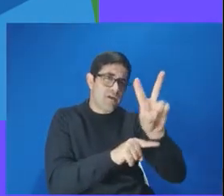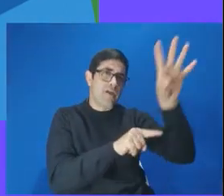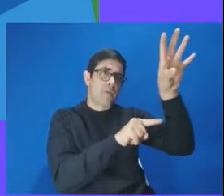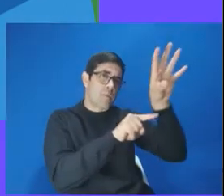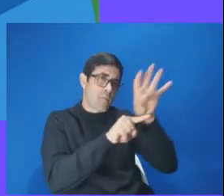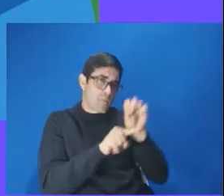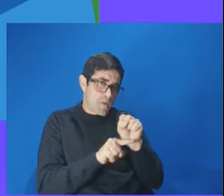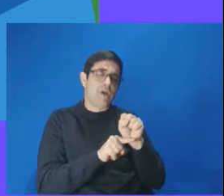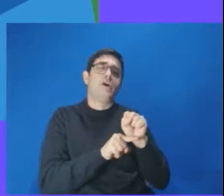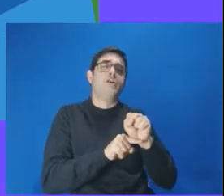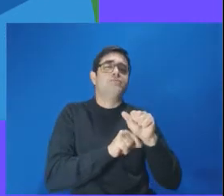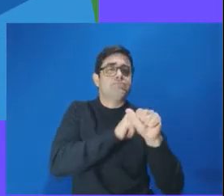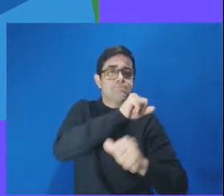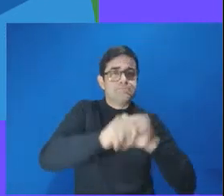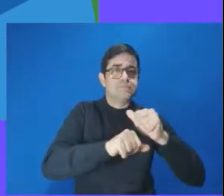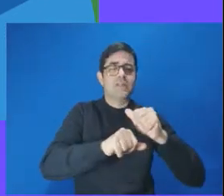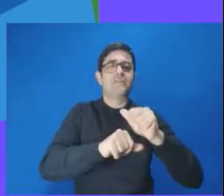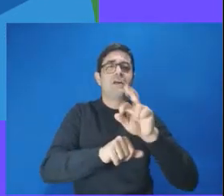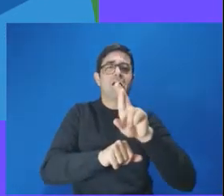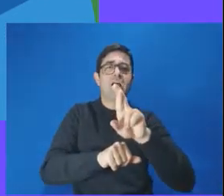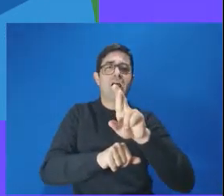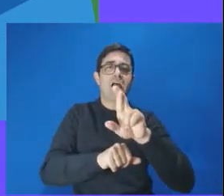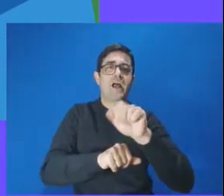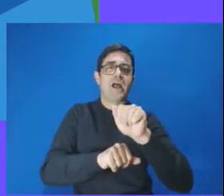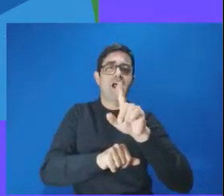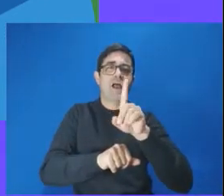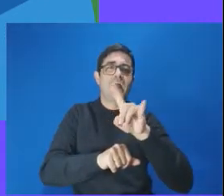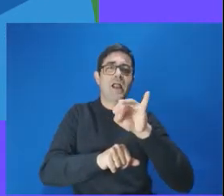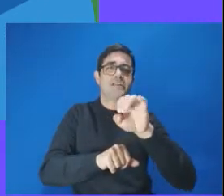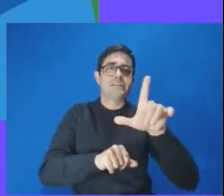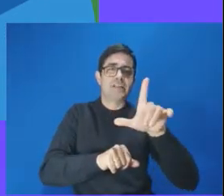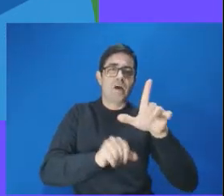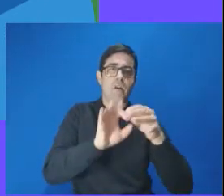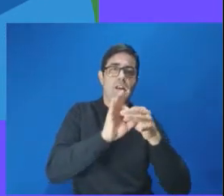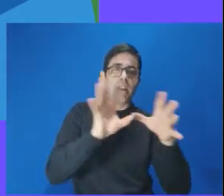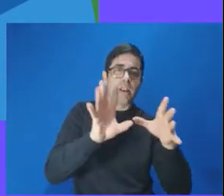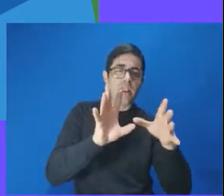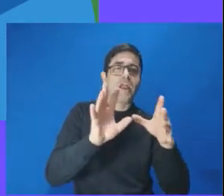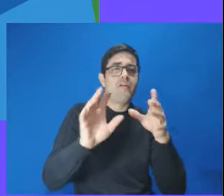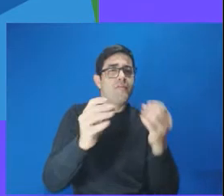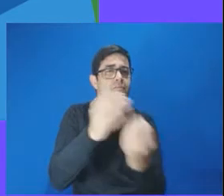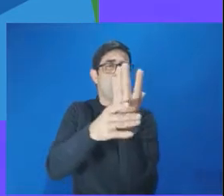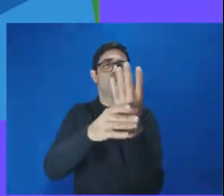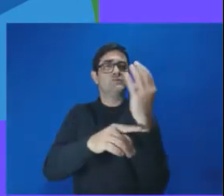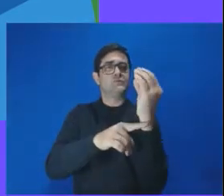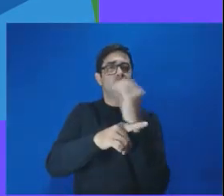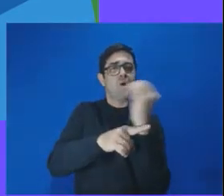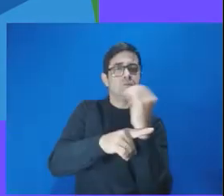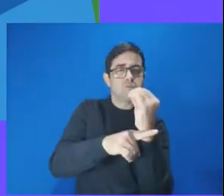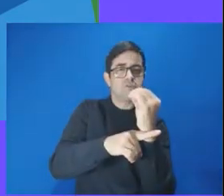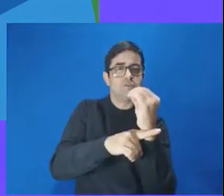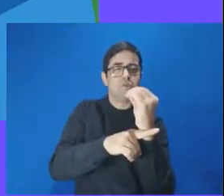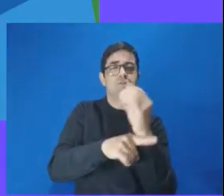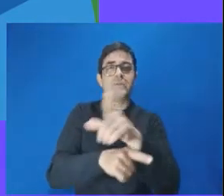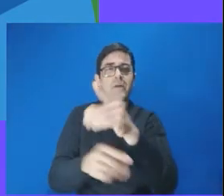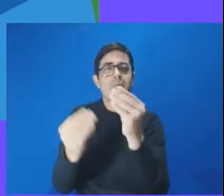de oxigênio absorvem radiação UV e emitem, liberam radicais livres. Esse radical livre reage com outra